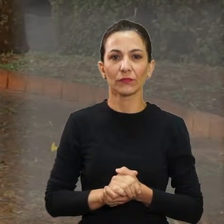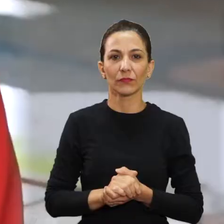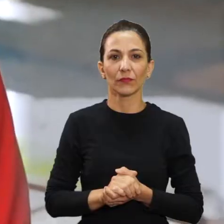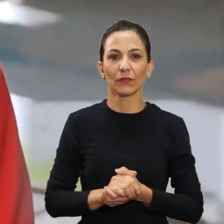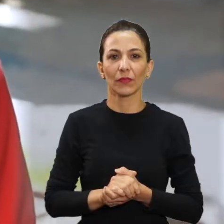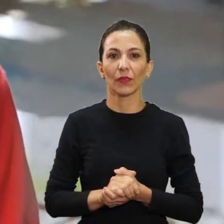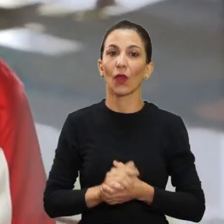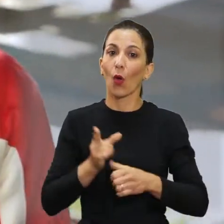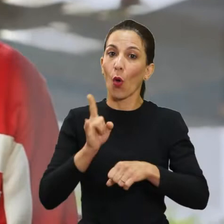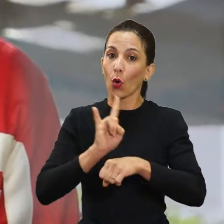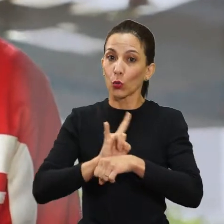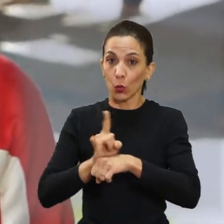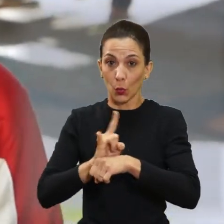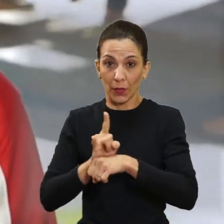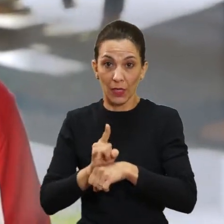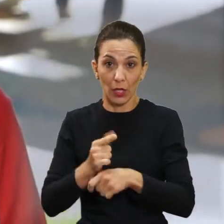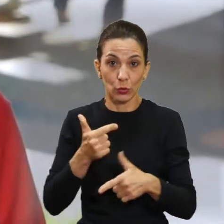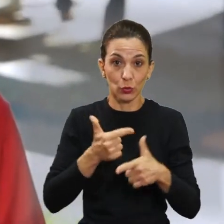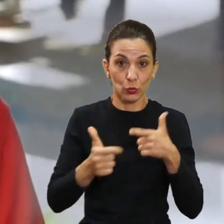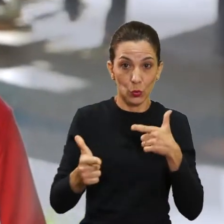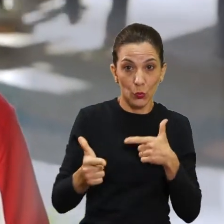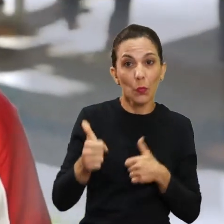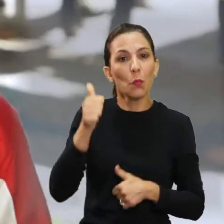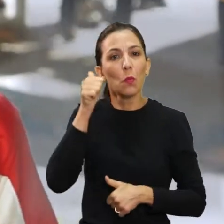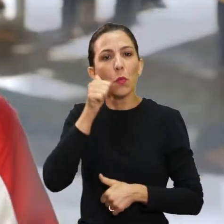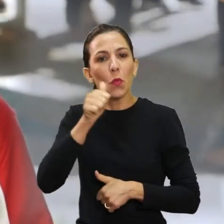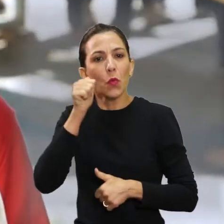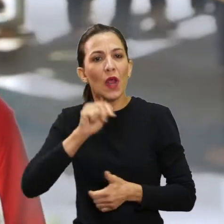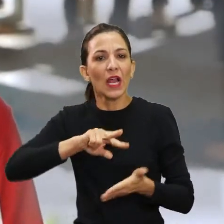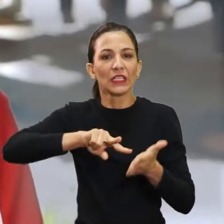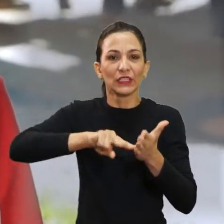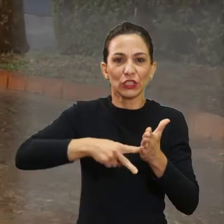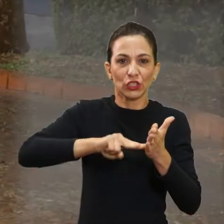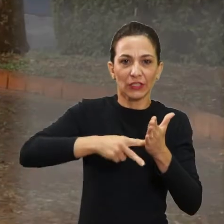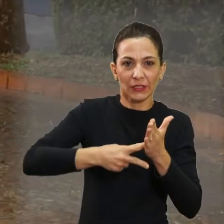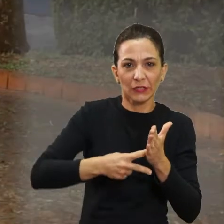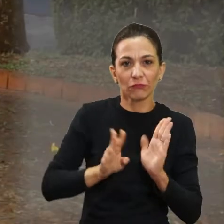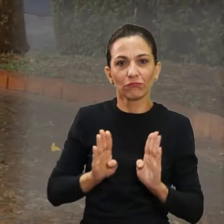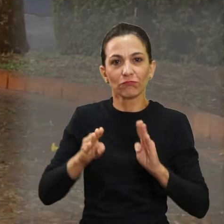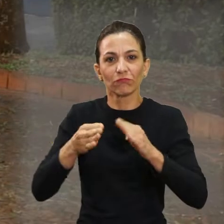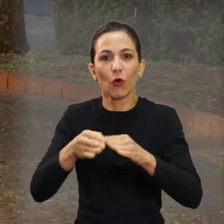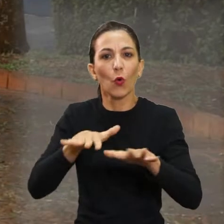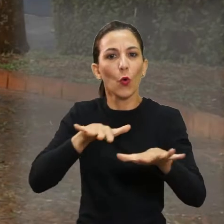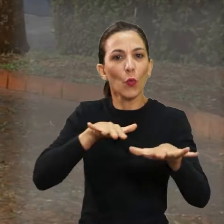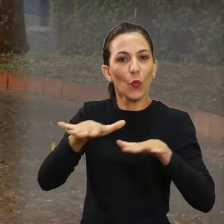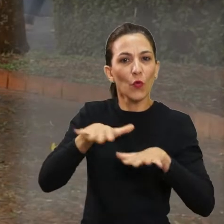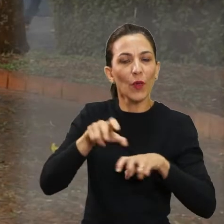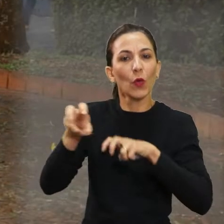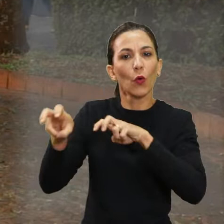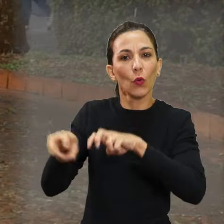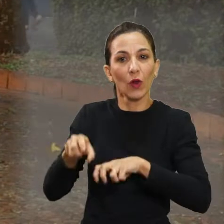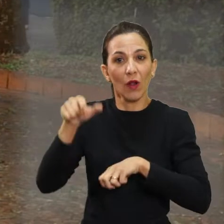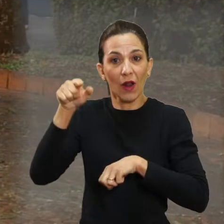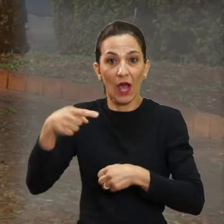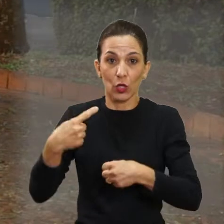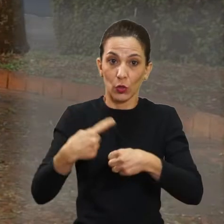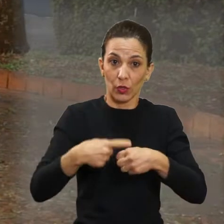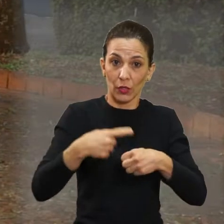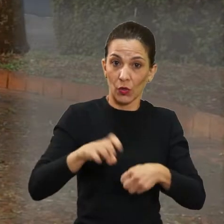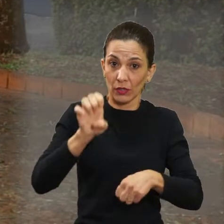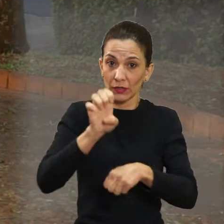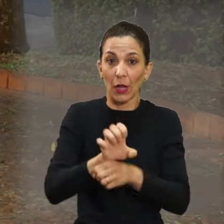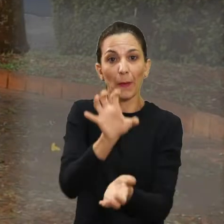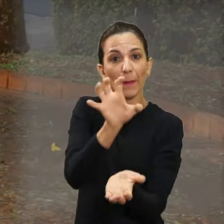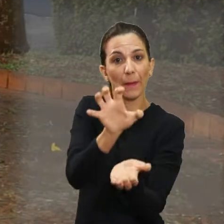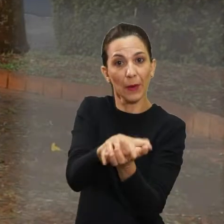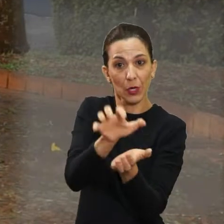são 4 ou 5 países ligados a esse projeto, então é um trabalho híbrido, que é sobre uma mulher sindicalista do movimento